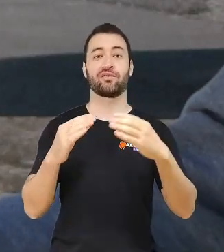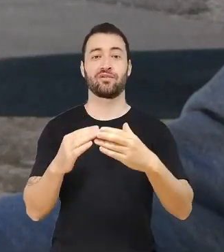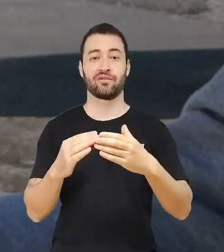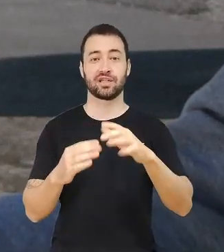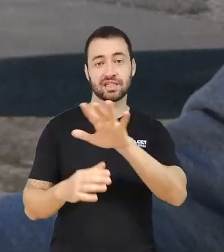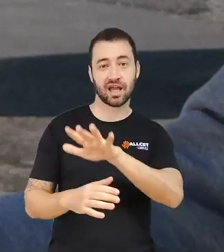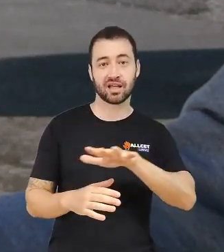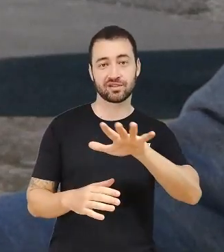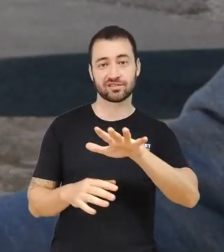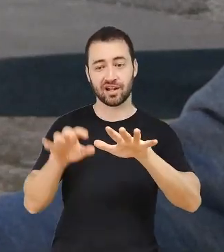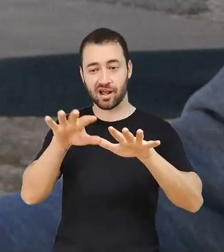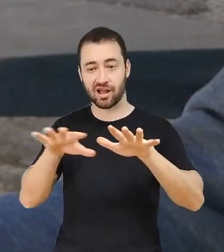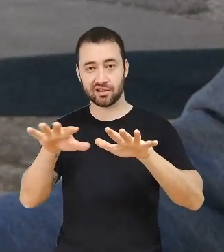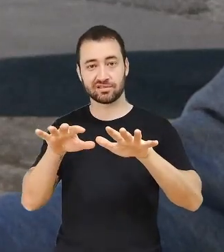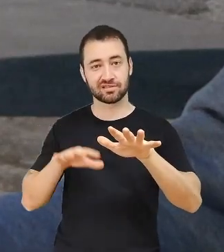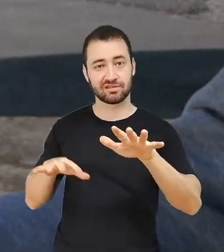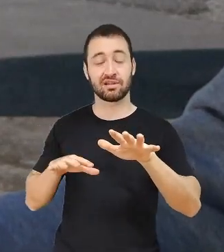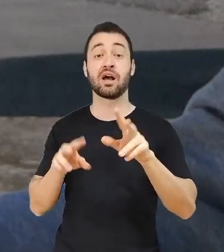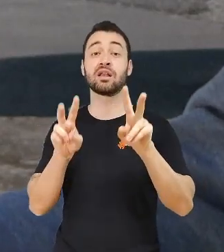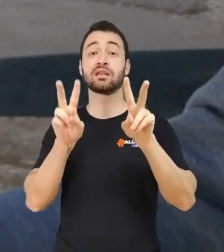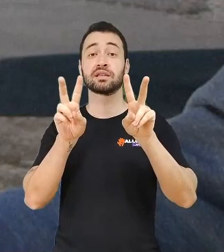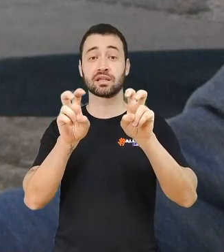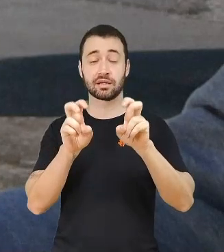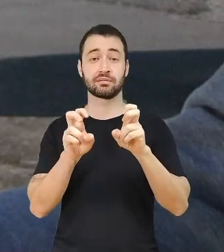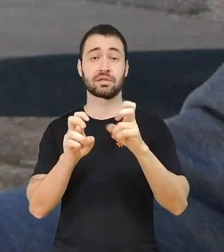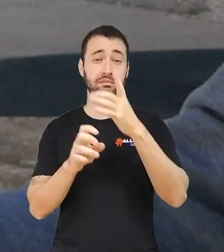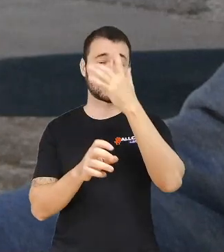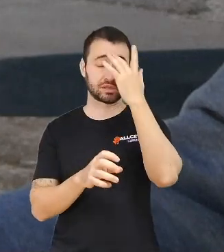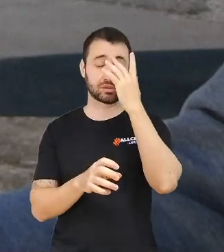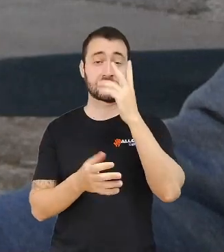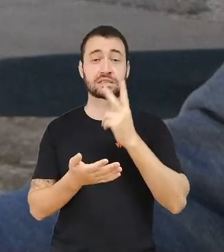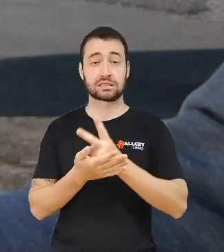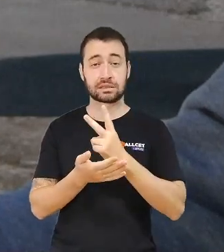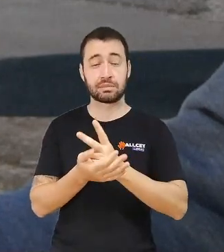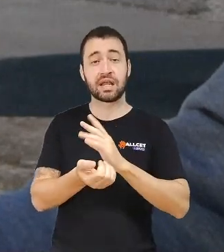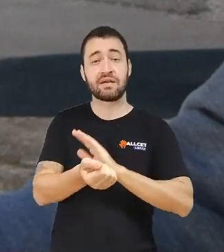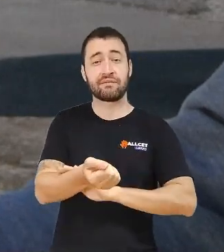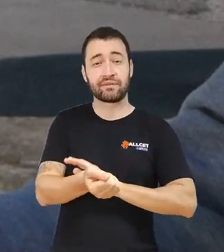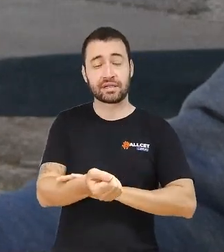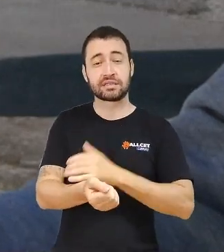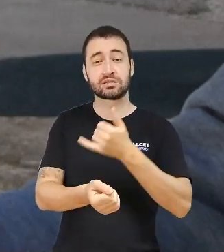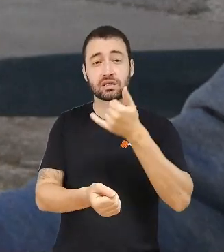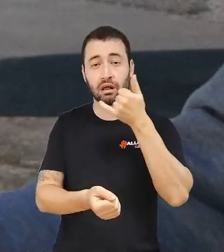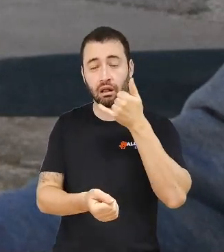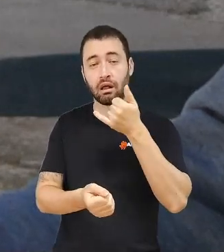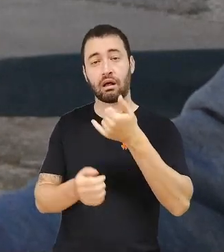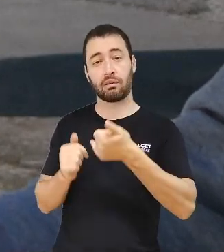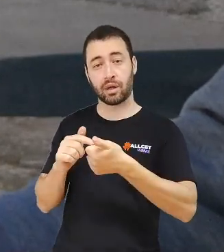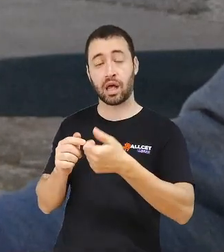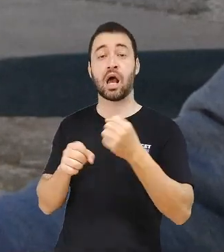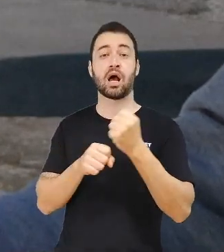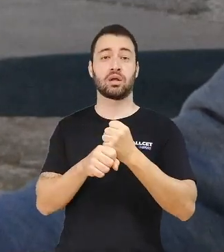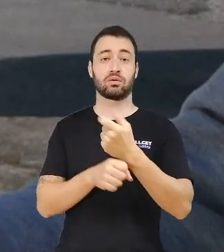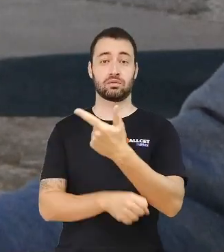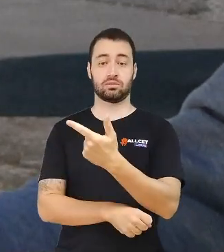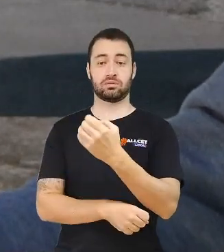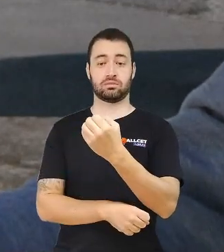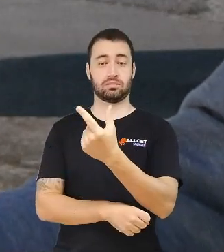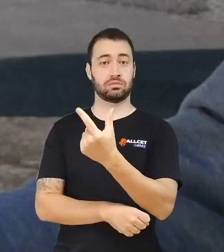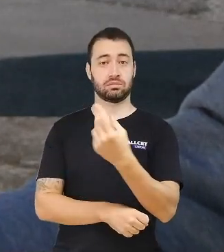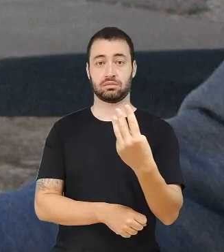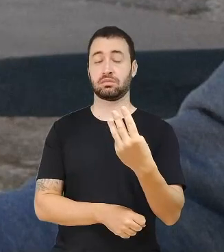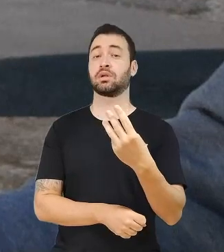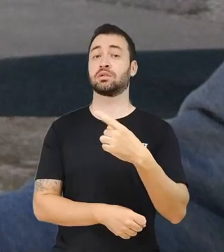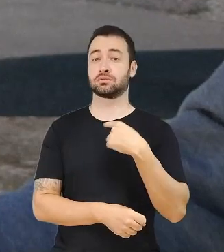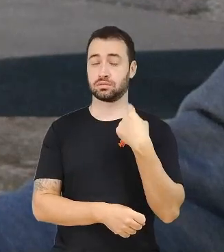no meio do ano a gente tem as conferências regionais onde a gente pretende trazer o tema da dependência tecnológica que é um